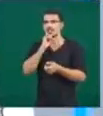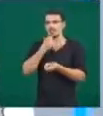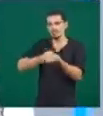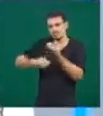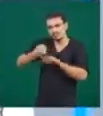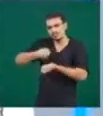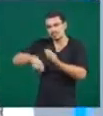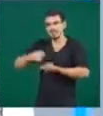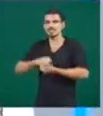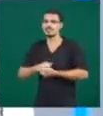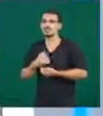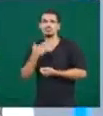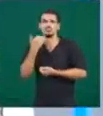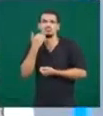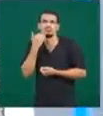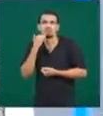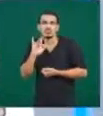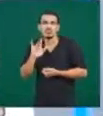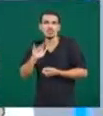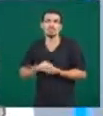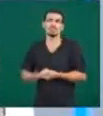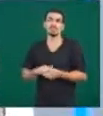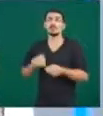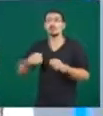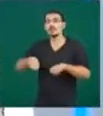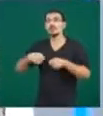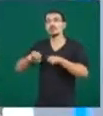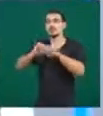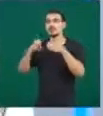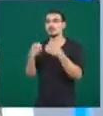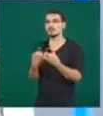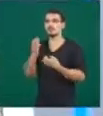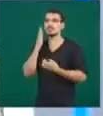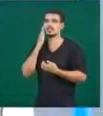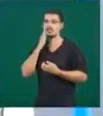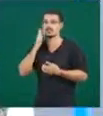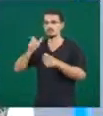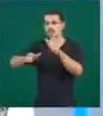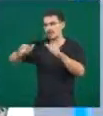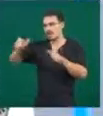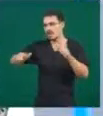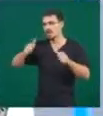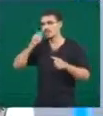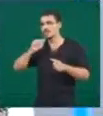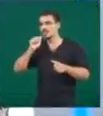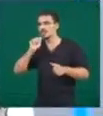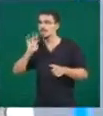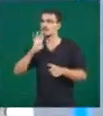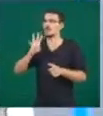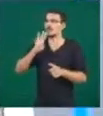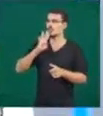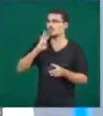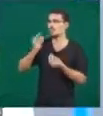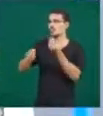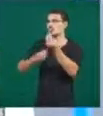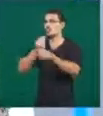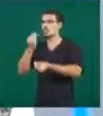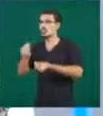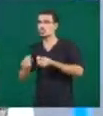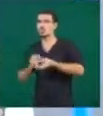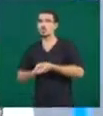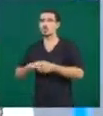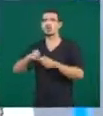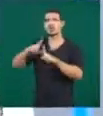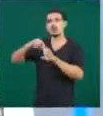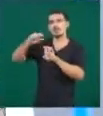é muito importante esses eventos também para que essas mulheres conheçam um pouquinho a respeito, né? De como empreender,